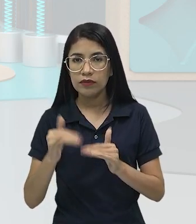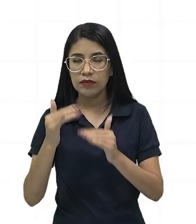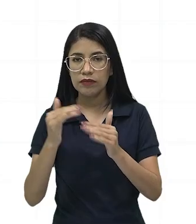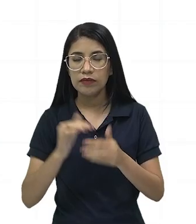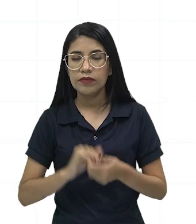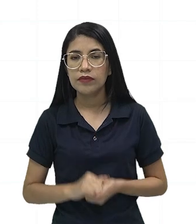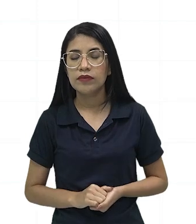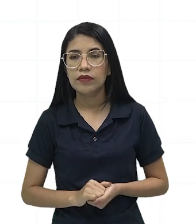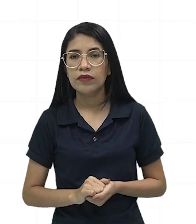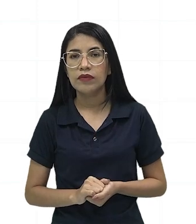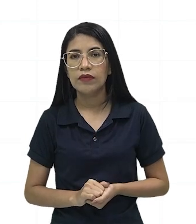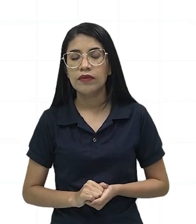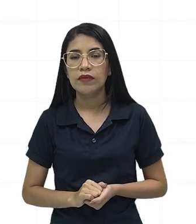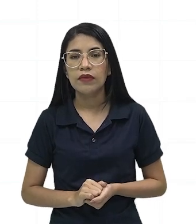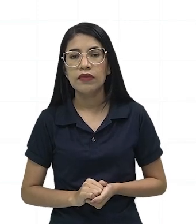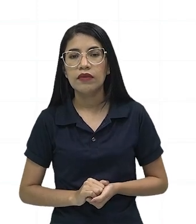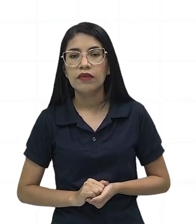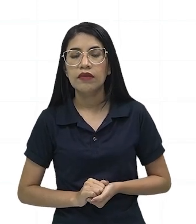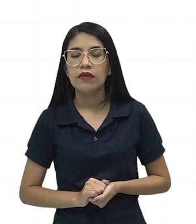Continuando.